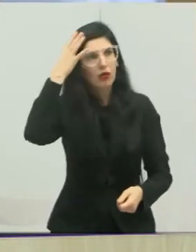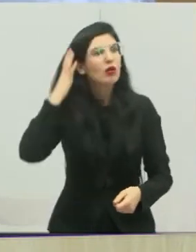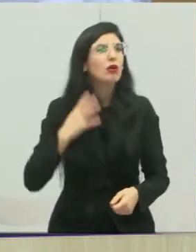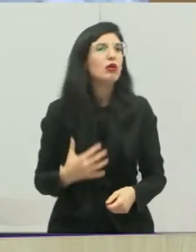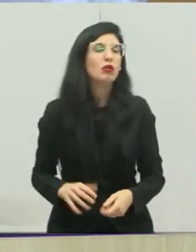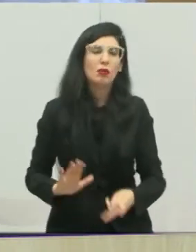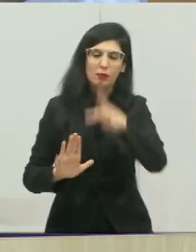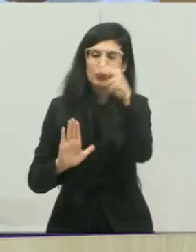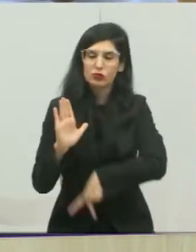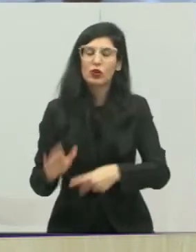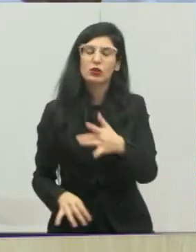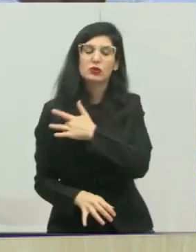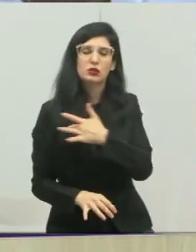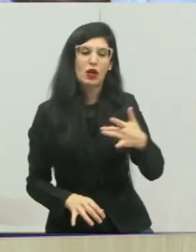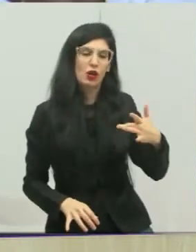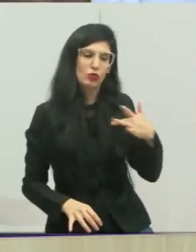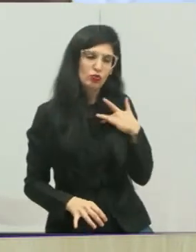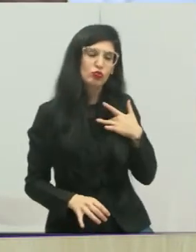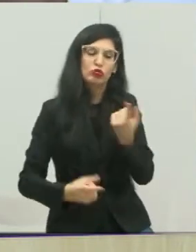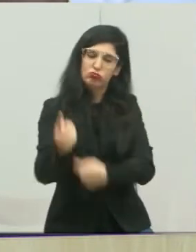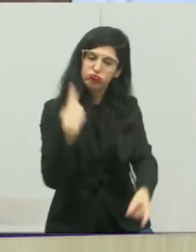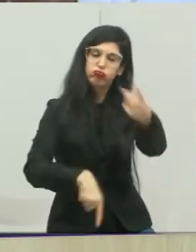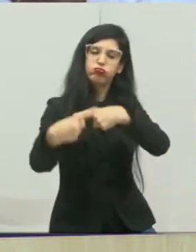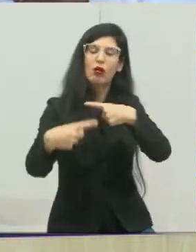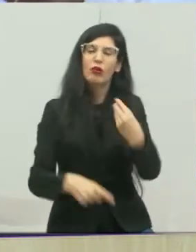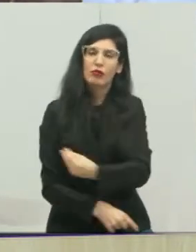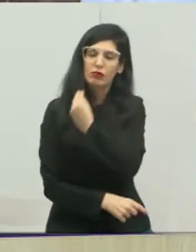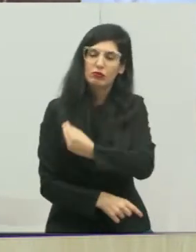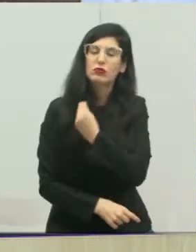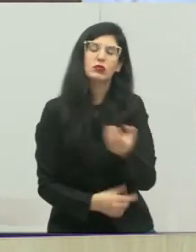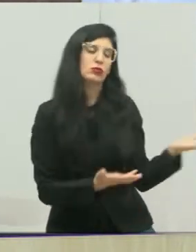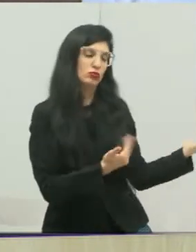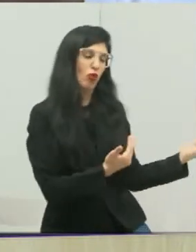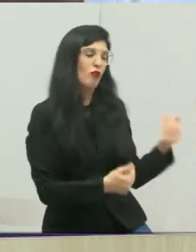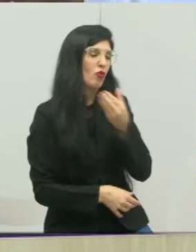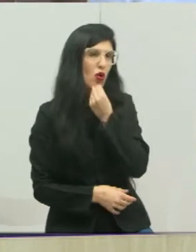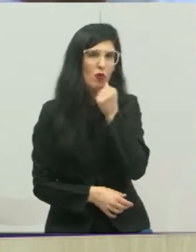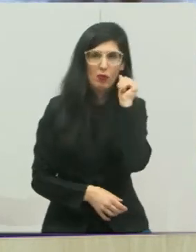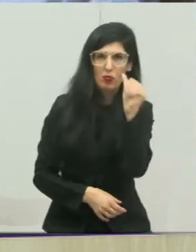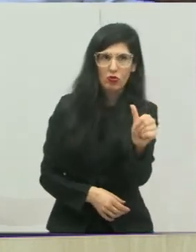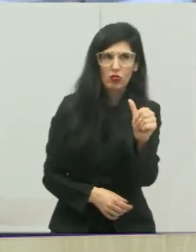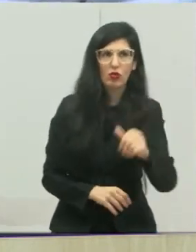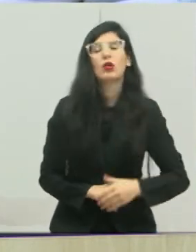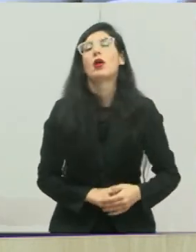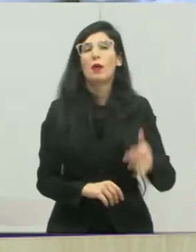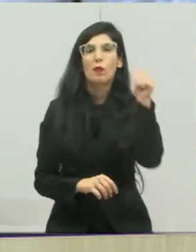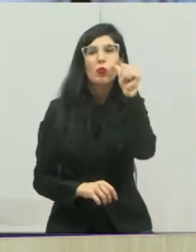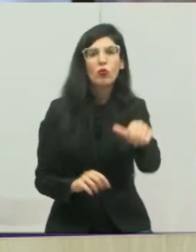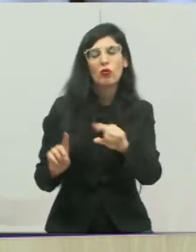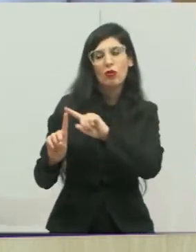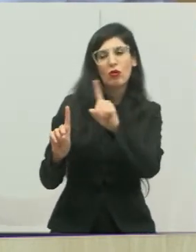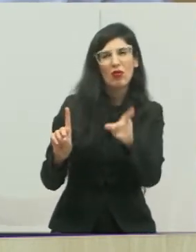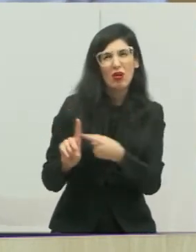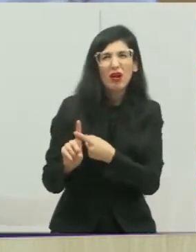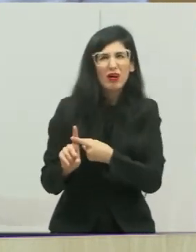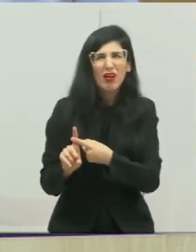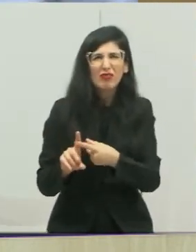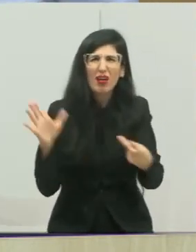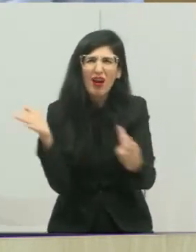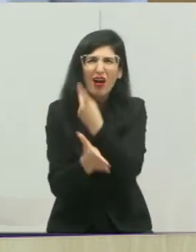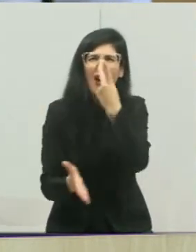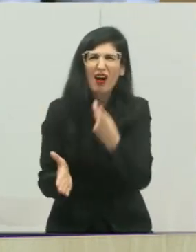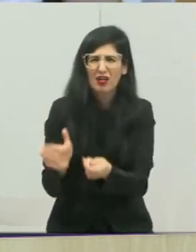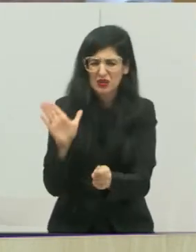de saúde de resgate a vidas dos jovens, homens e mulheres grávidas, dependentes de drogas ilícitas